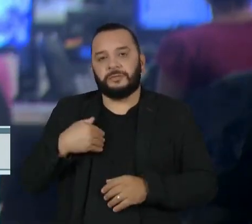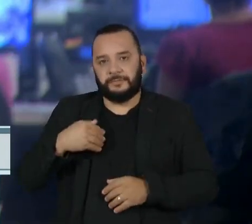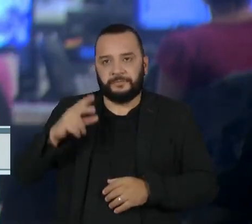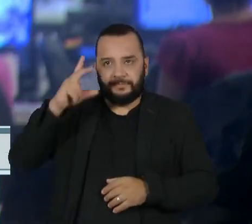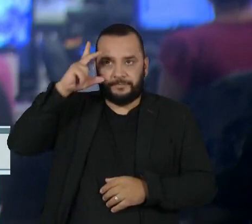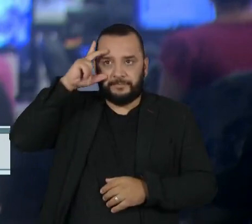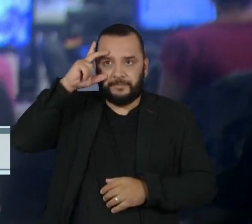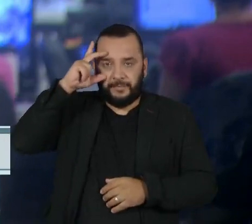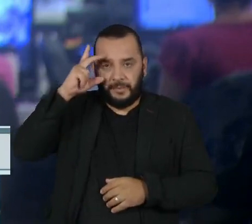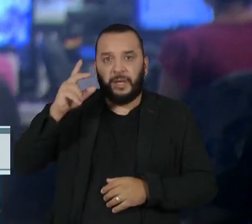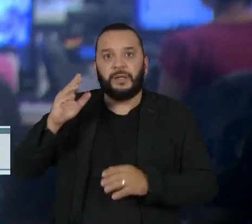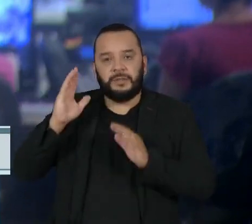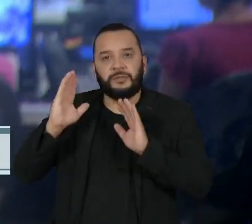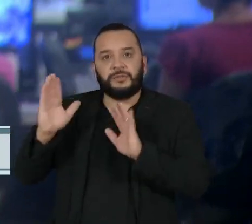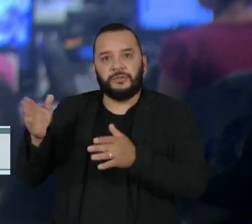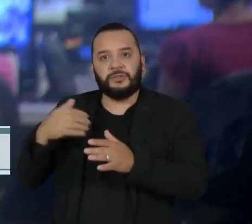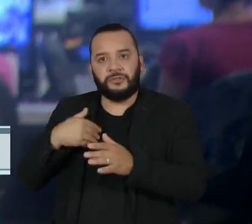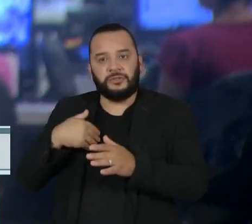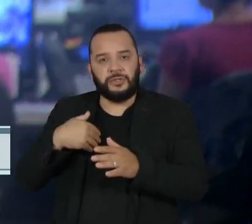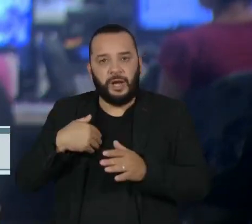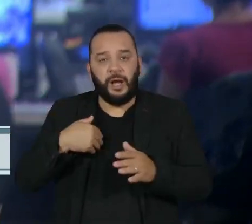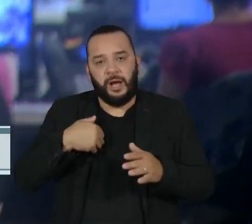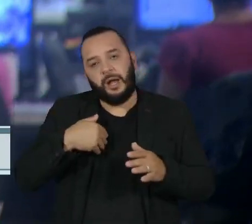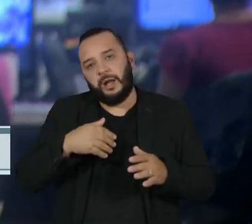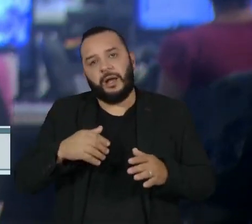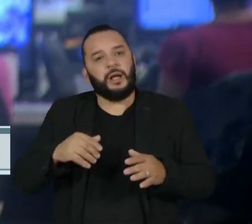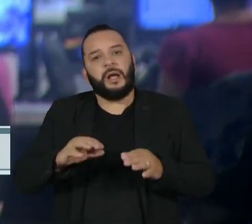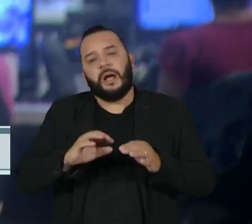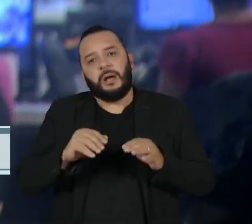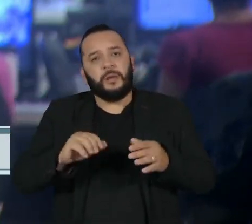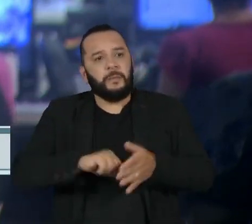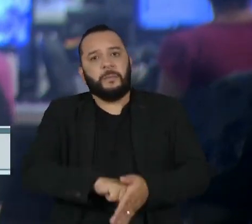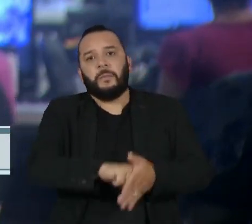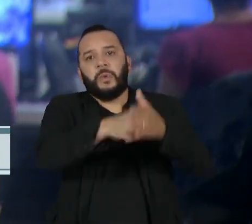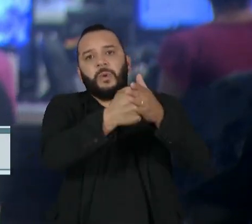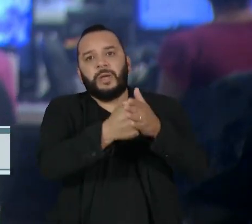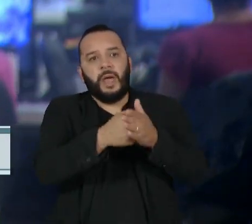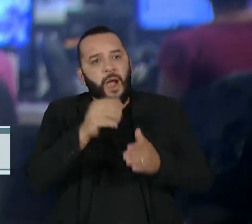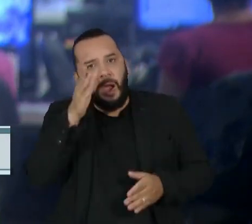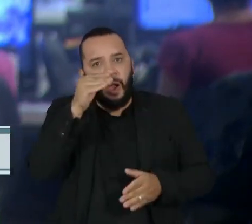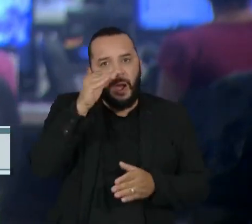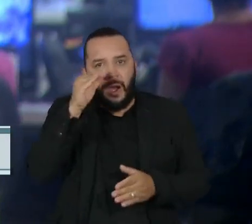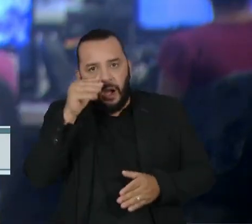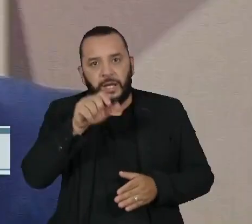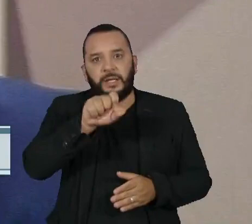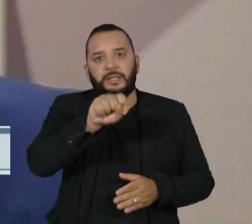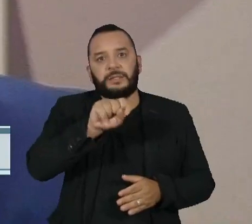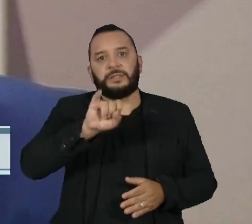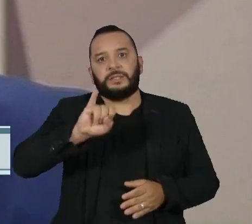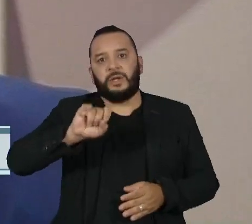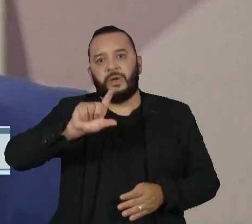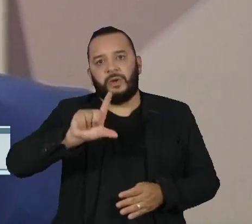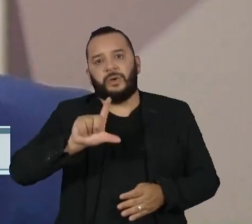suspender as quebras de sigilo do ex-diretor da Polícia Rodoviária Federal silvinei Vasques